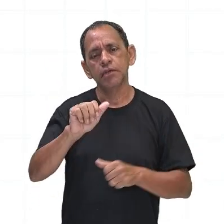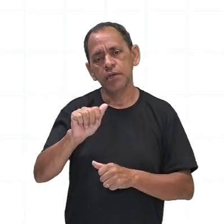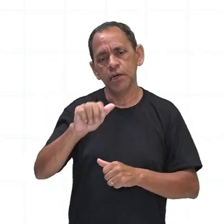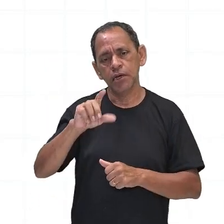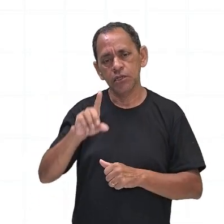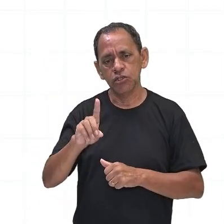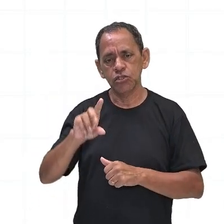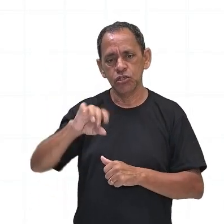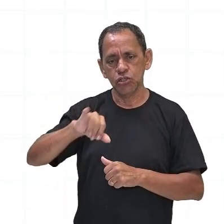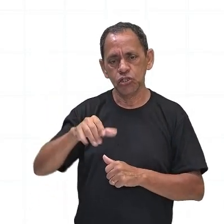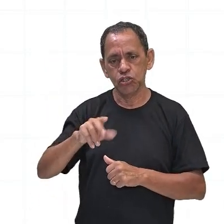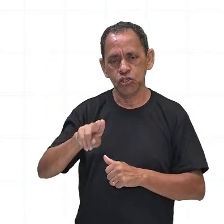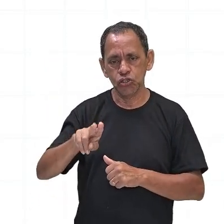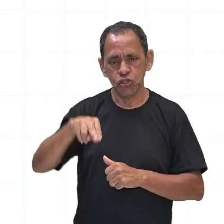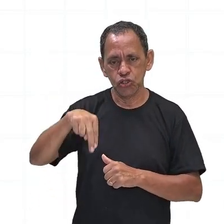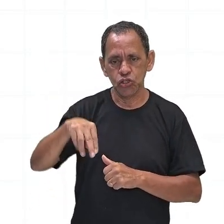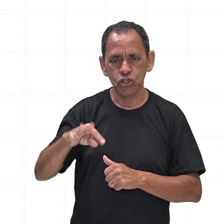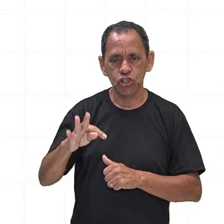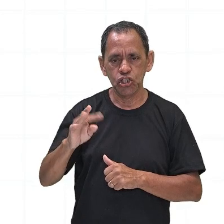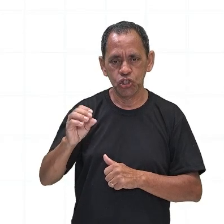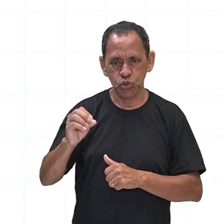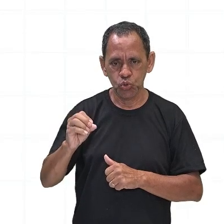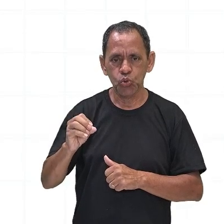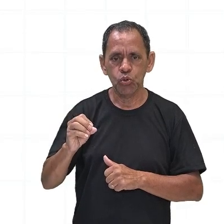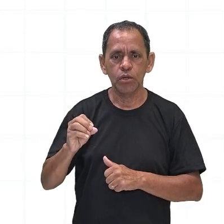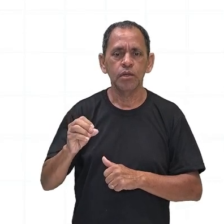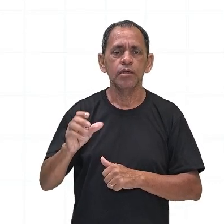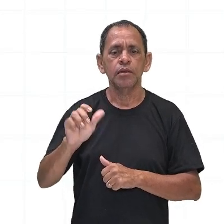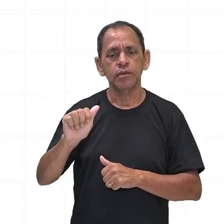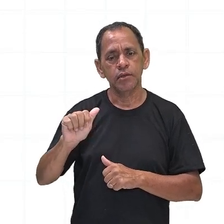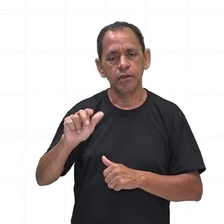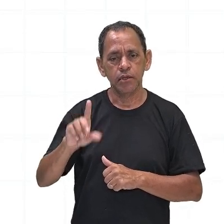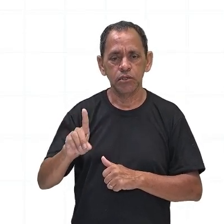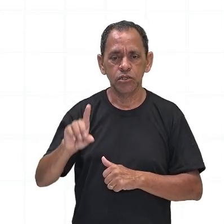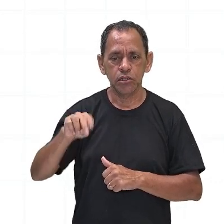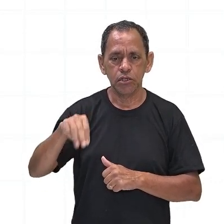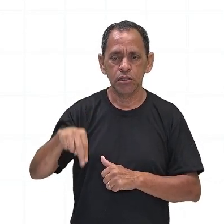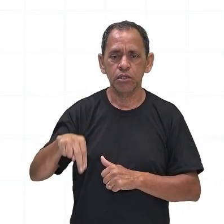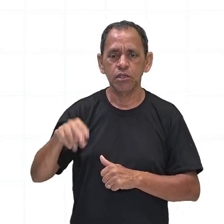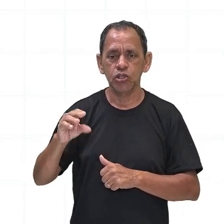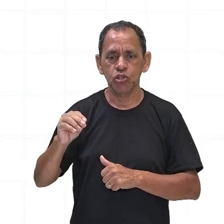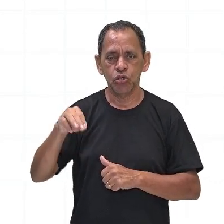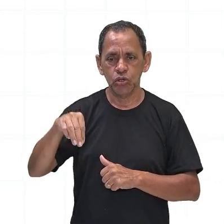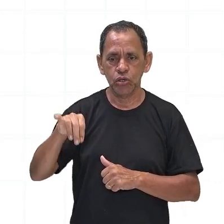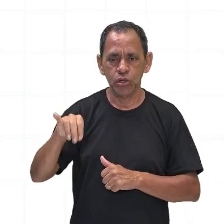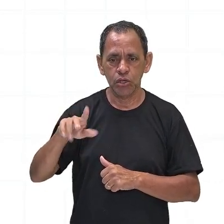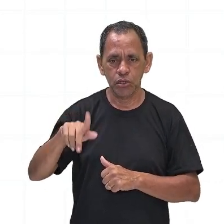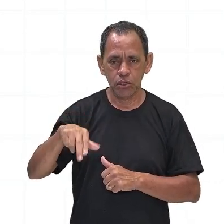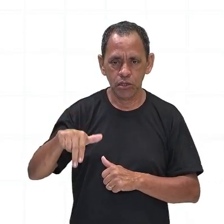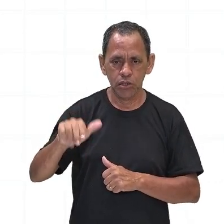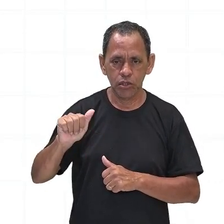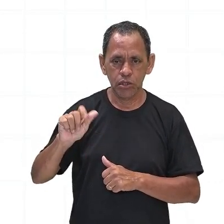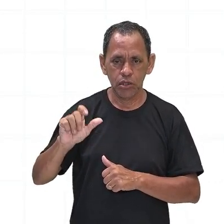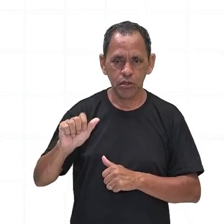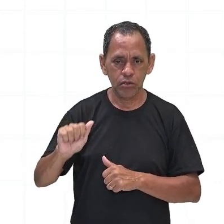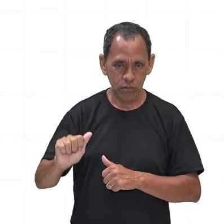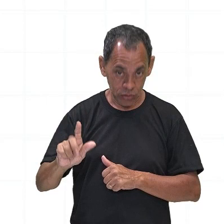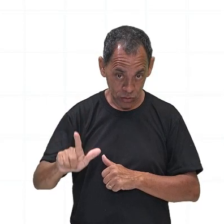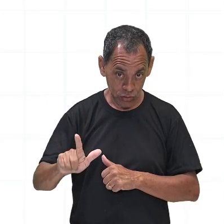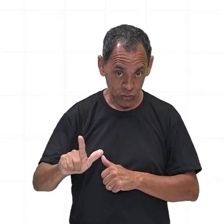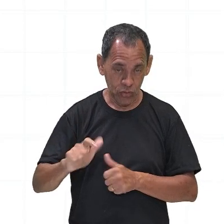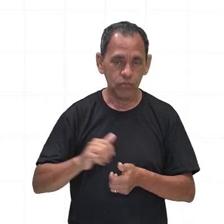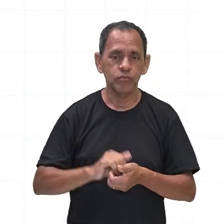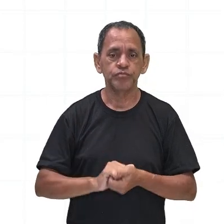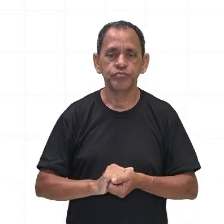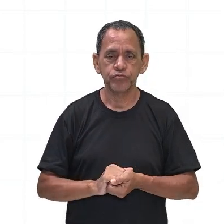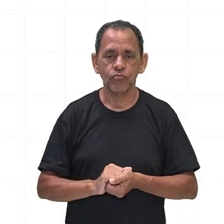certo? Todas essas palavras aí, o artigo, o pronome e o adjetivo, a, minha e feliz, são